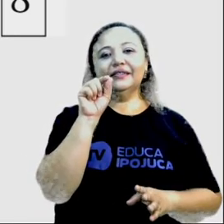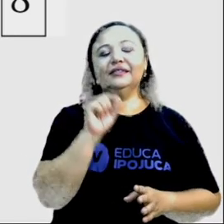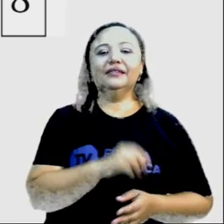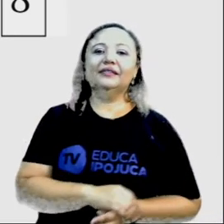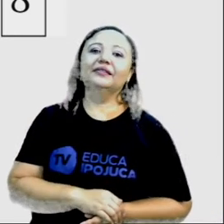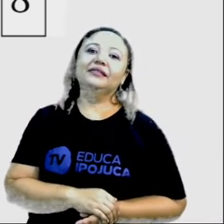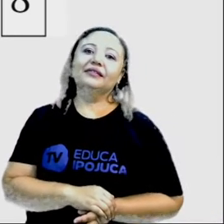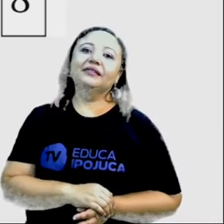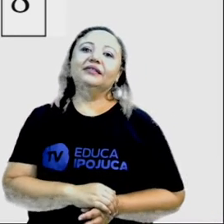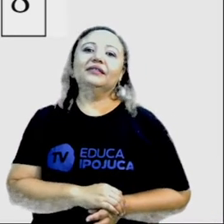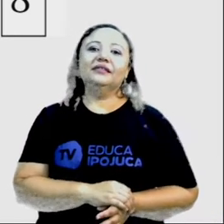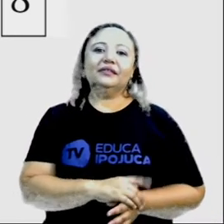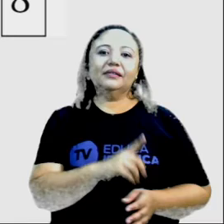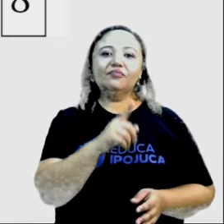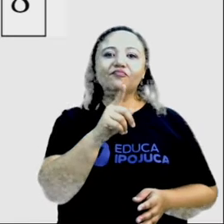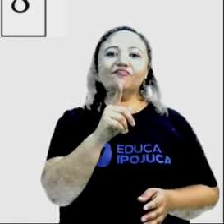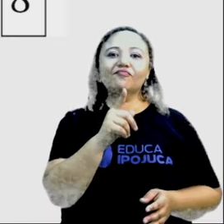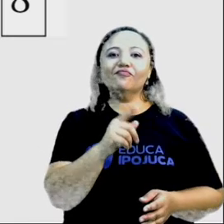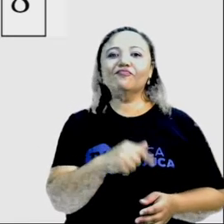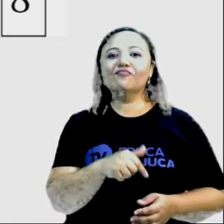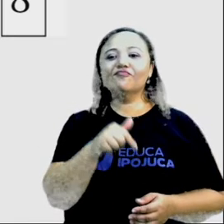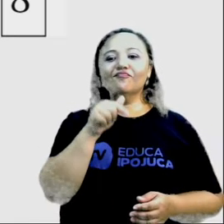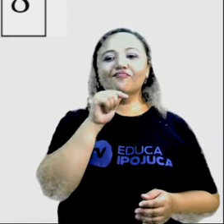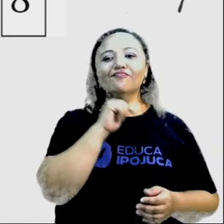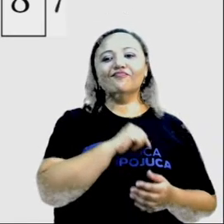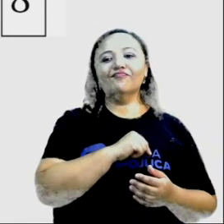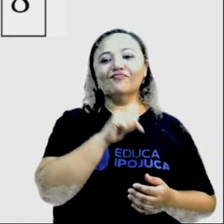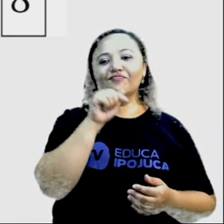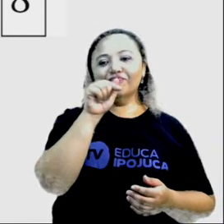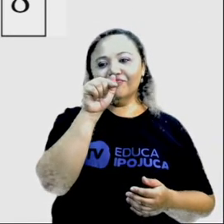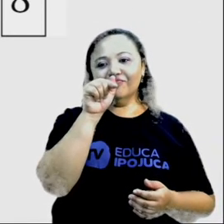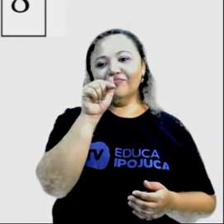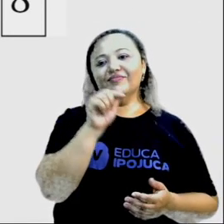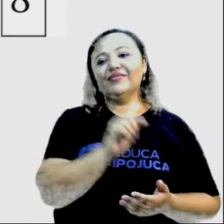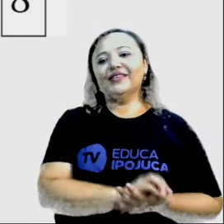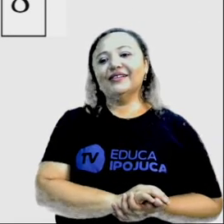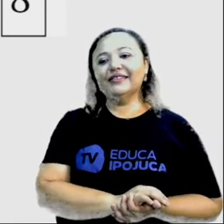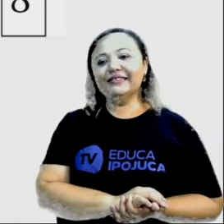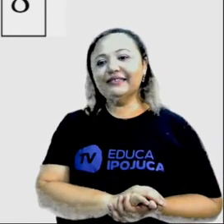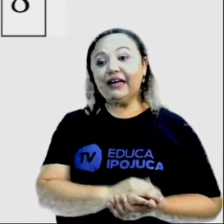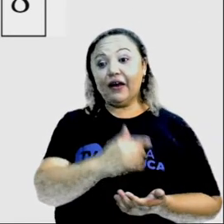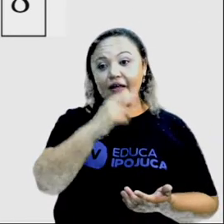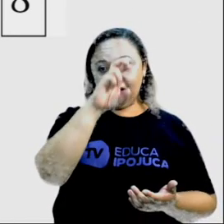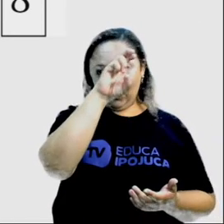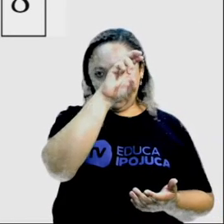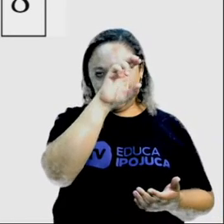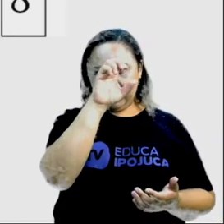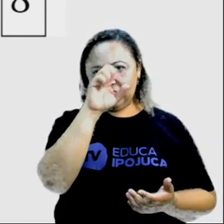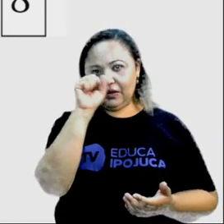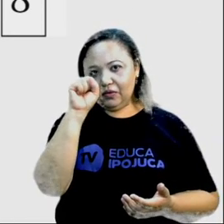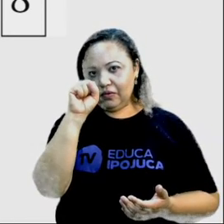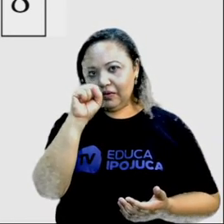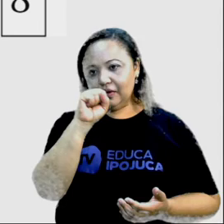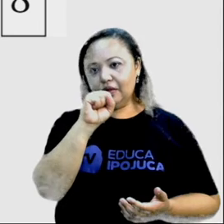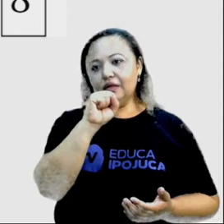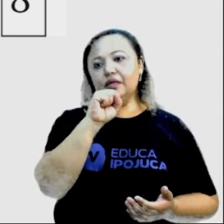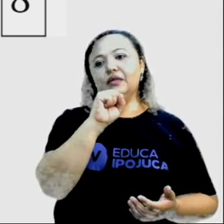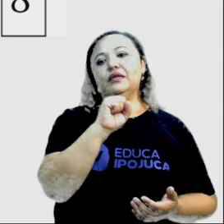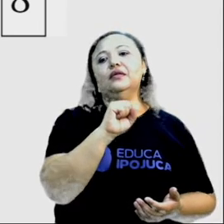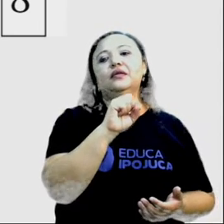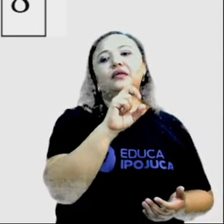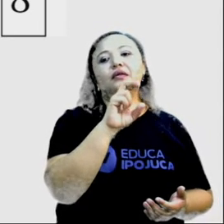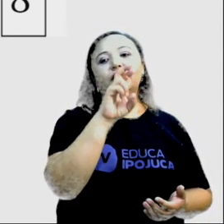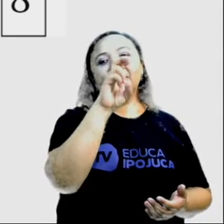descobre? Isso mesmo, número 7. Então, 5 com mais 8 é igual